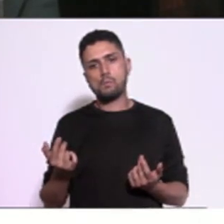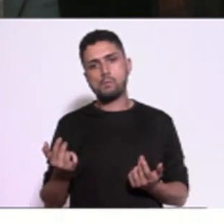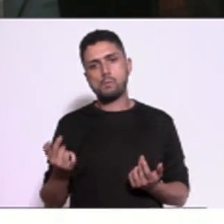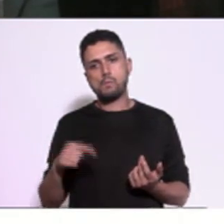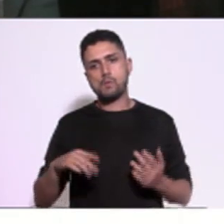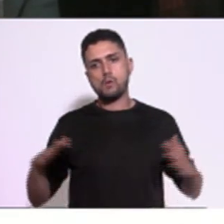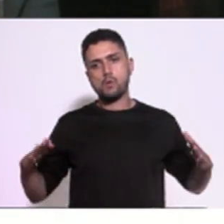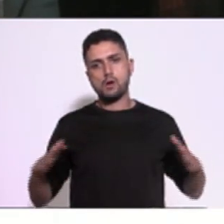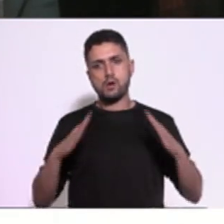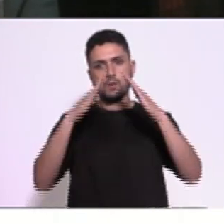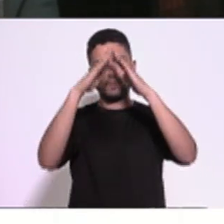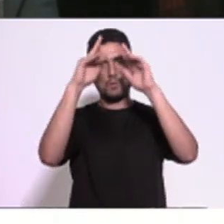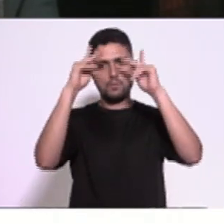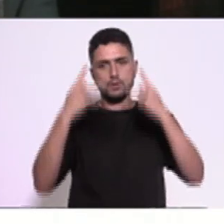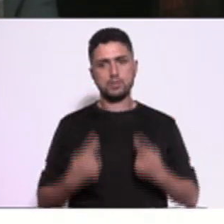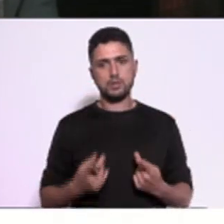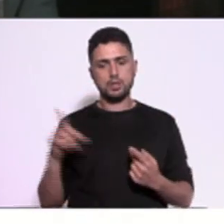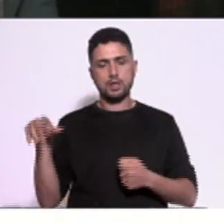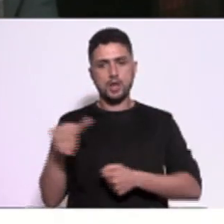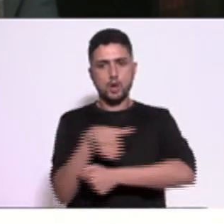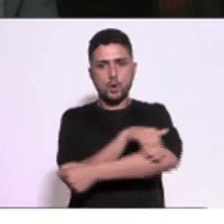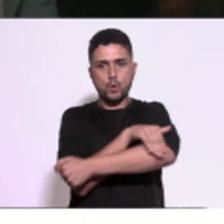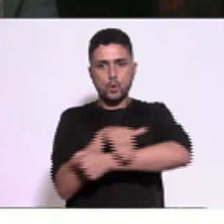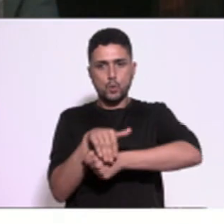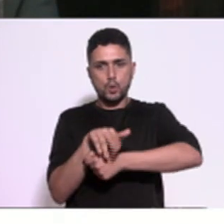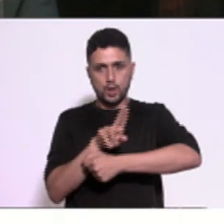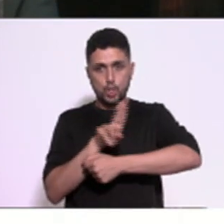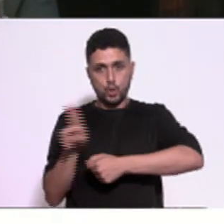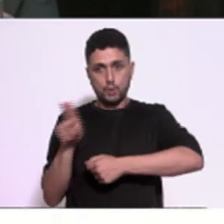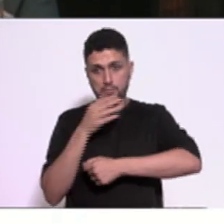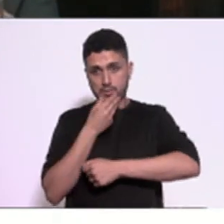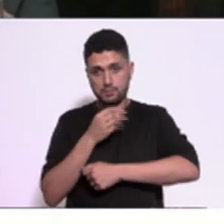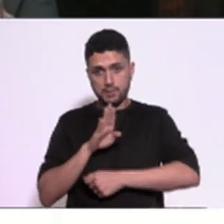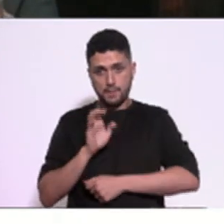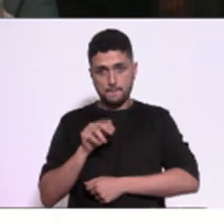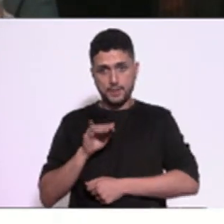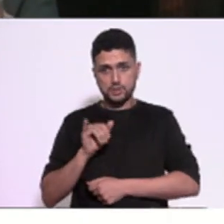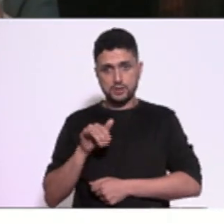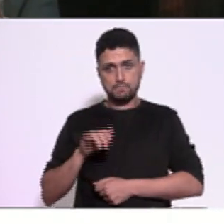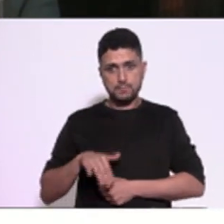na rua Benjamin Constant e precisa